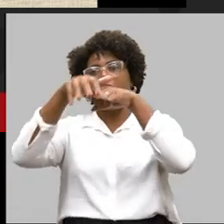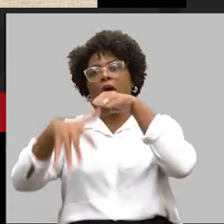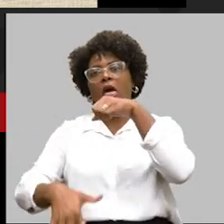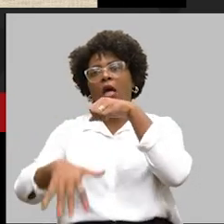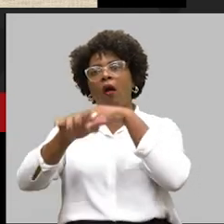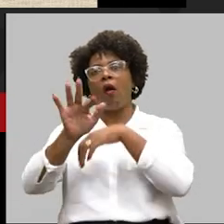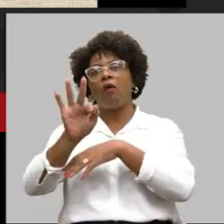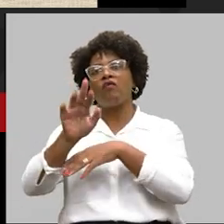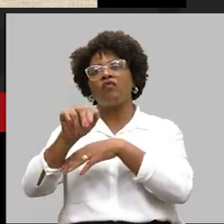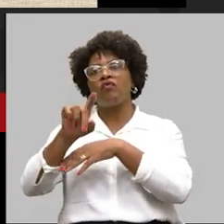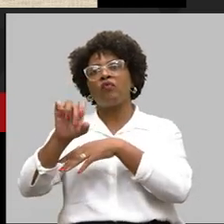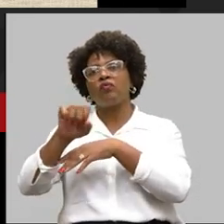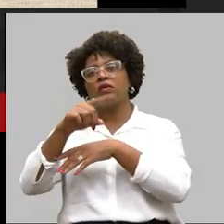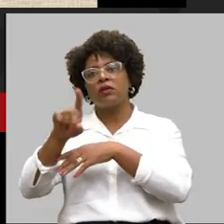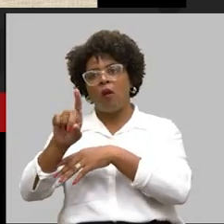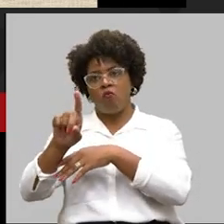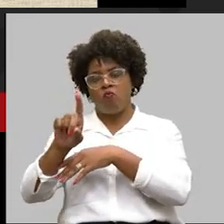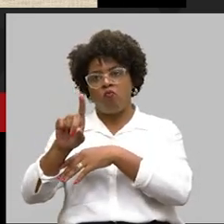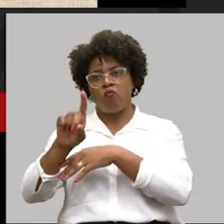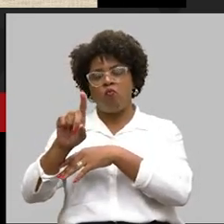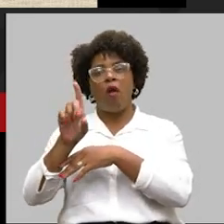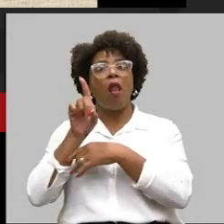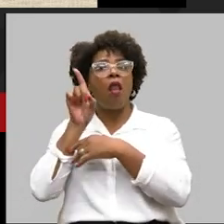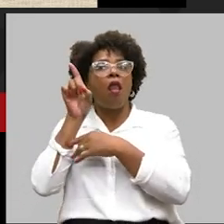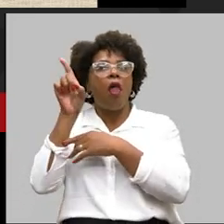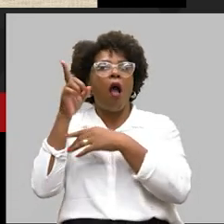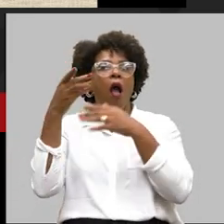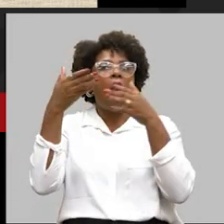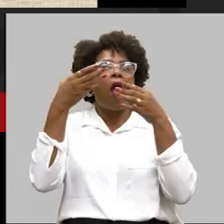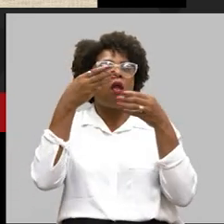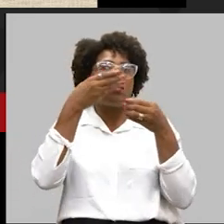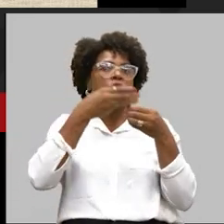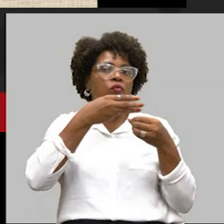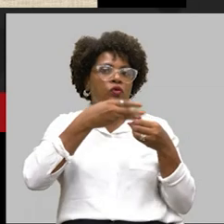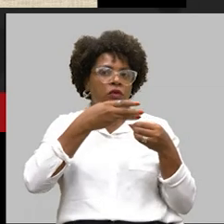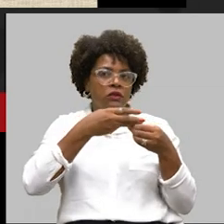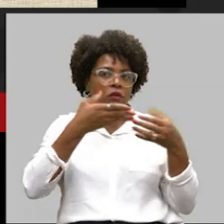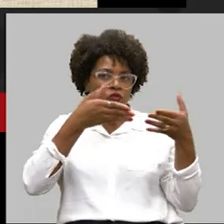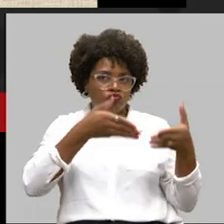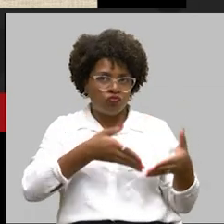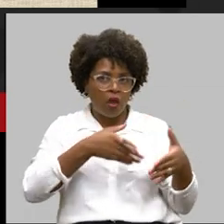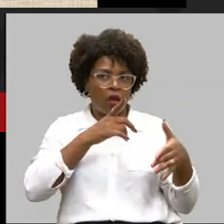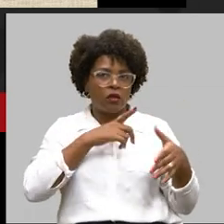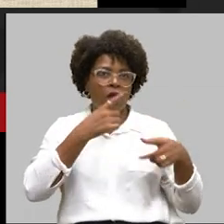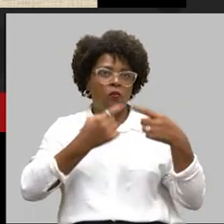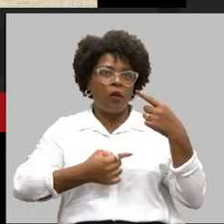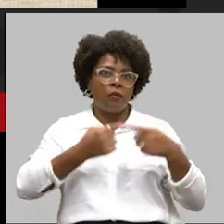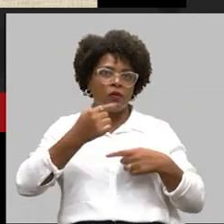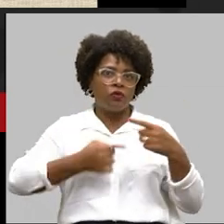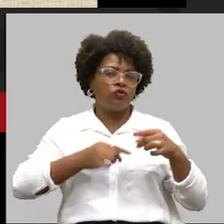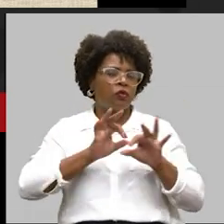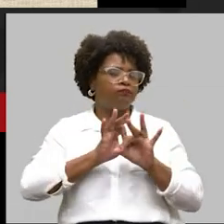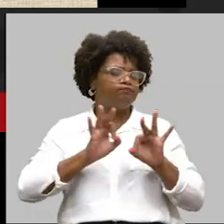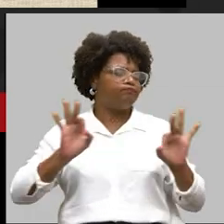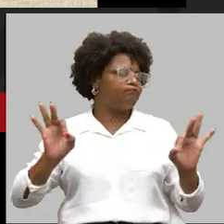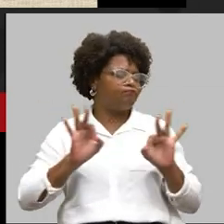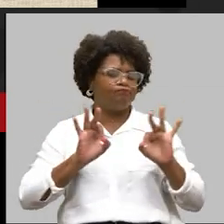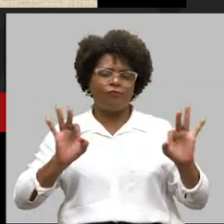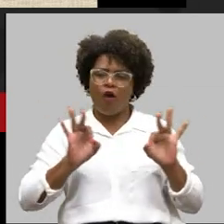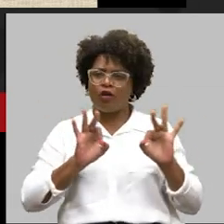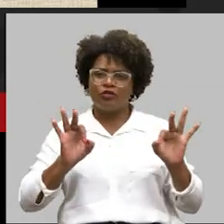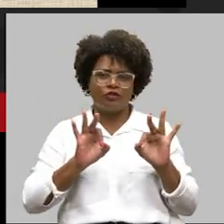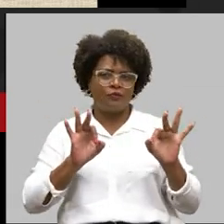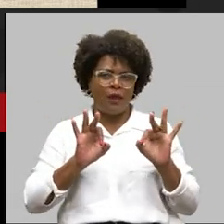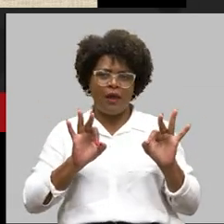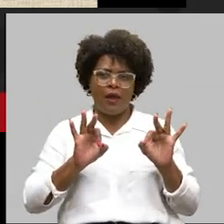descobriu você chega no município ele tem uma política ó excelente ótima